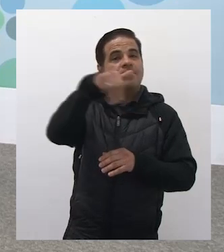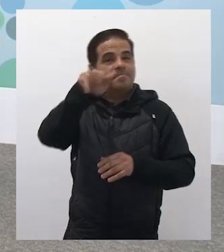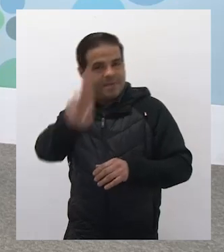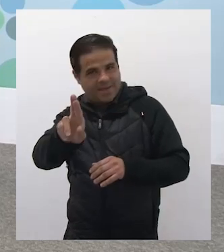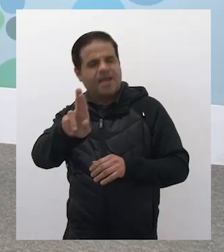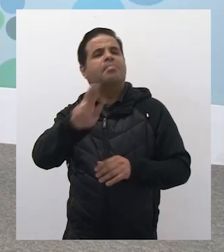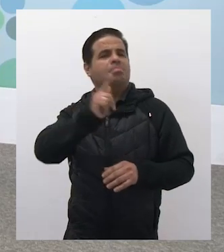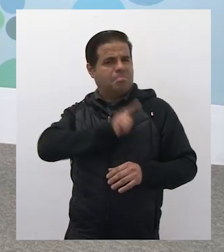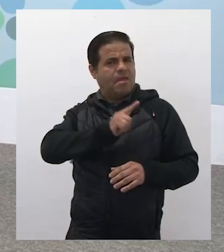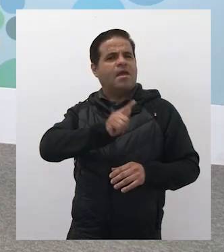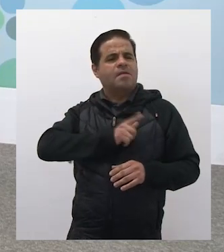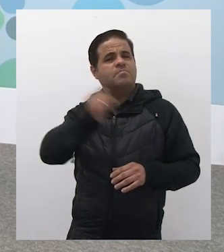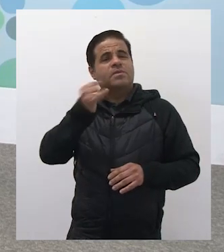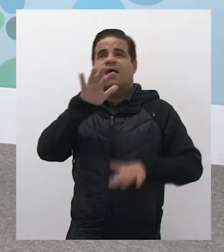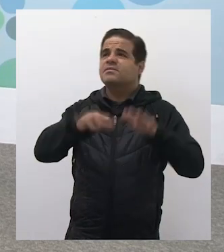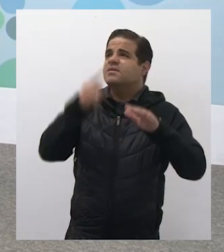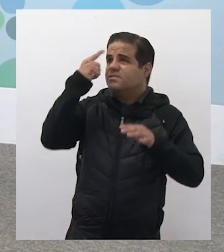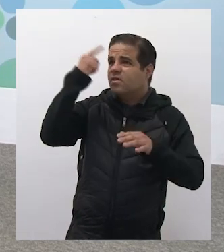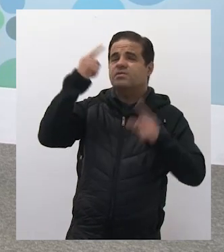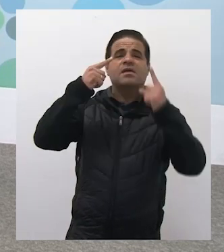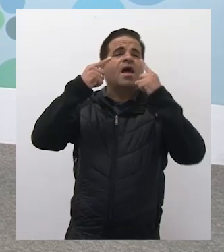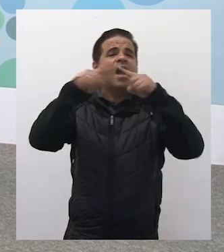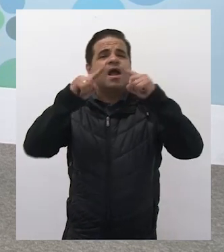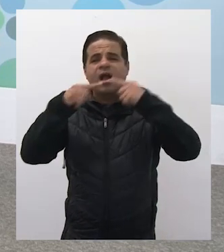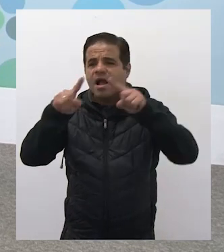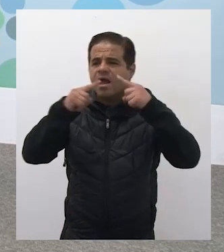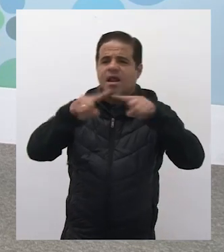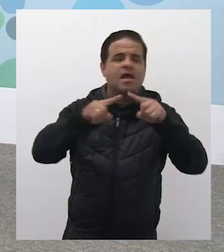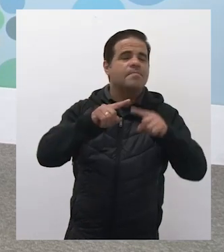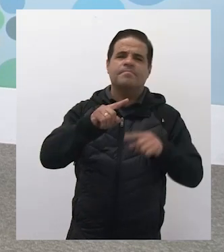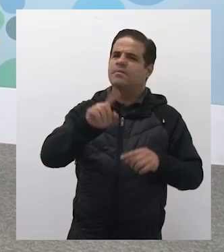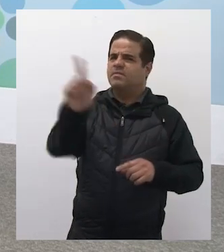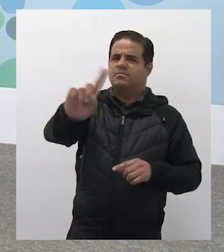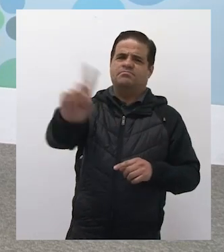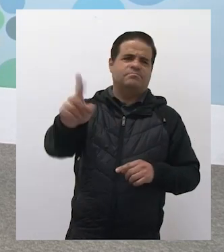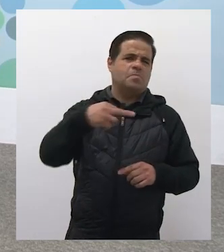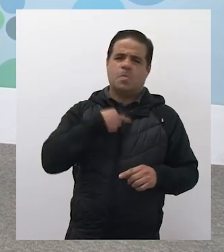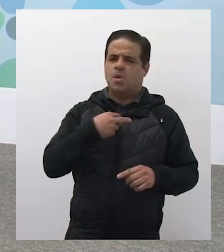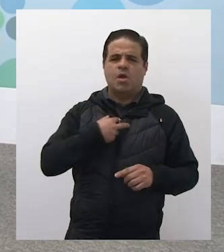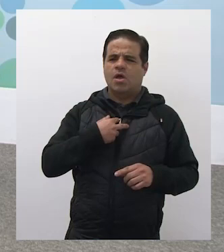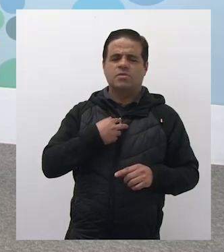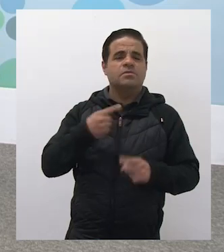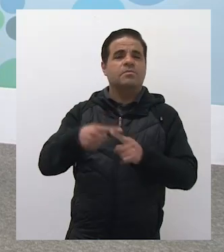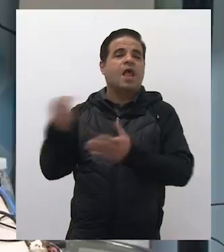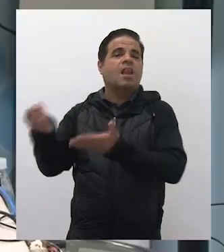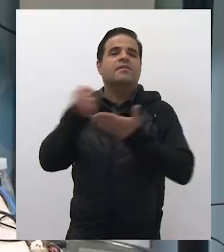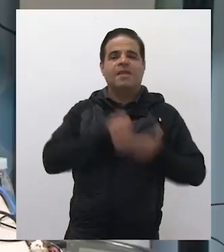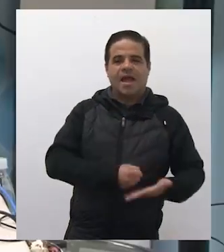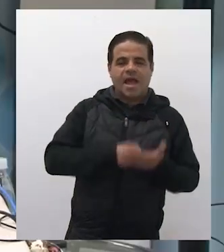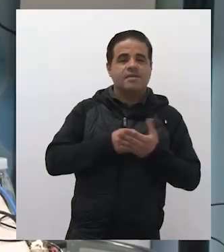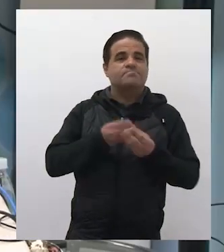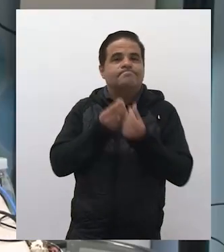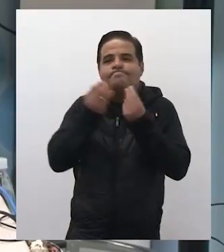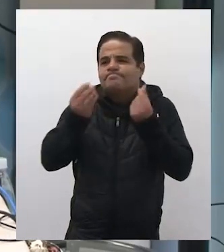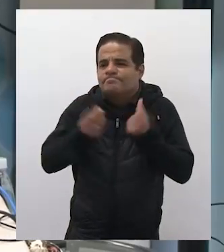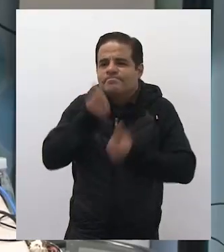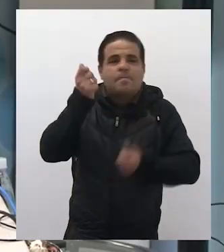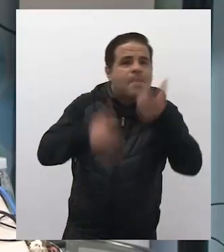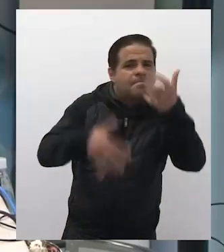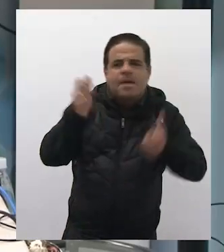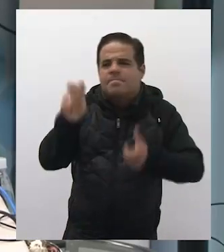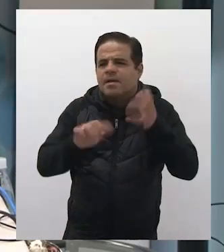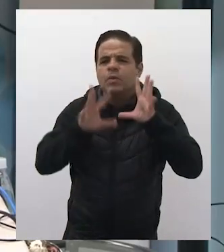né? A gente, às vezes, reclama, mas a gente não devia, porque ele traz bem